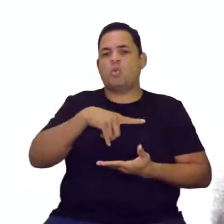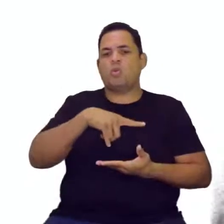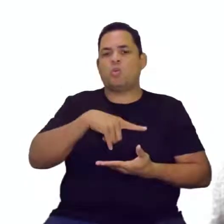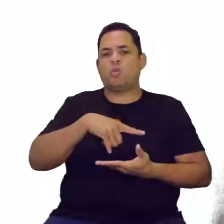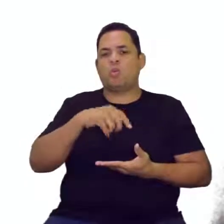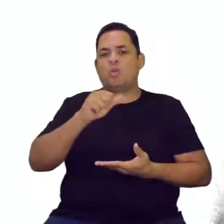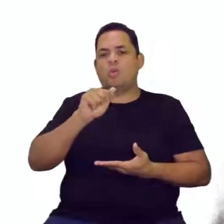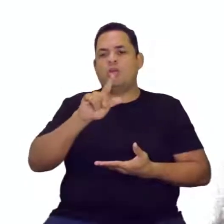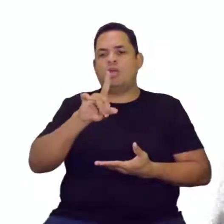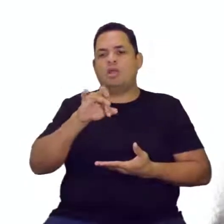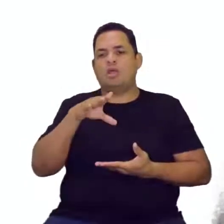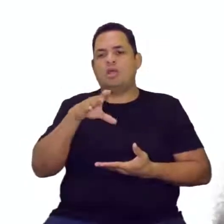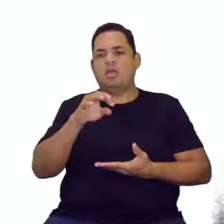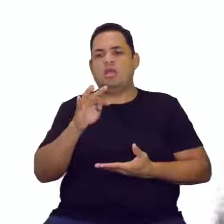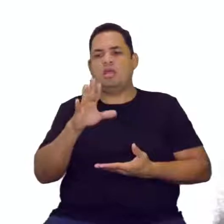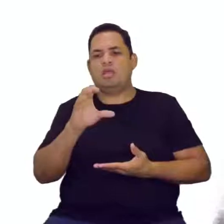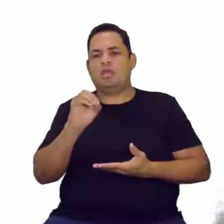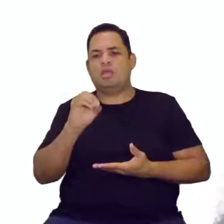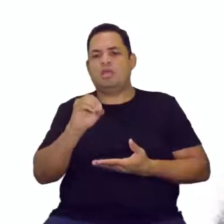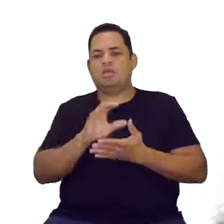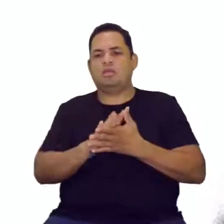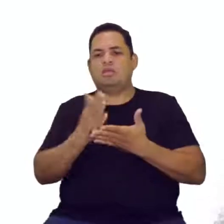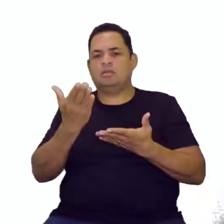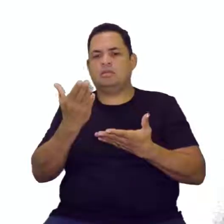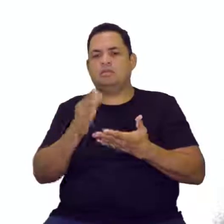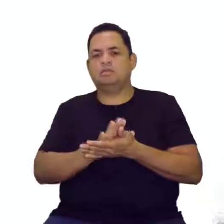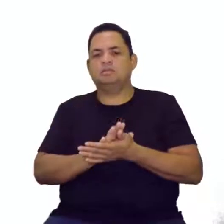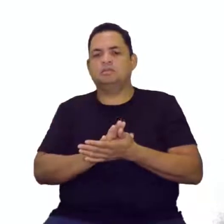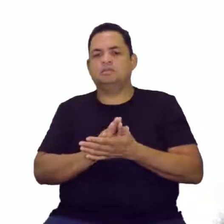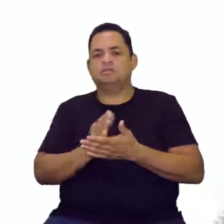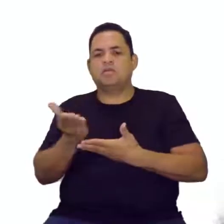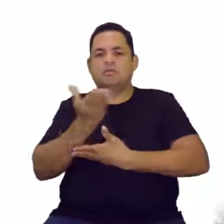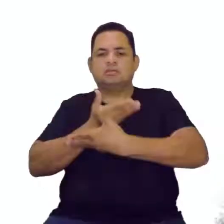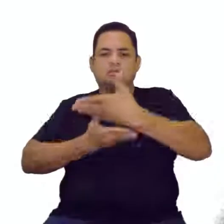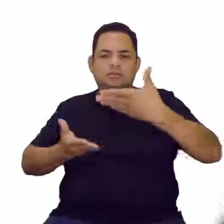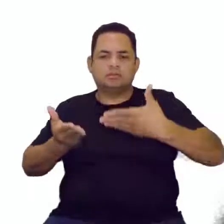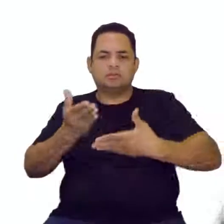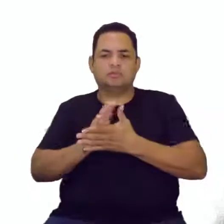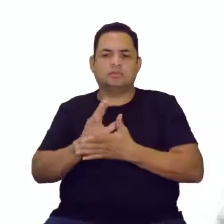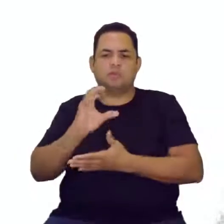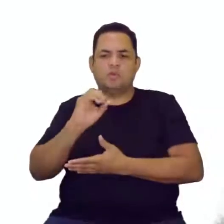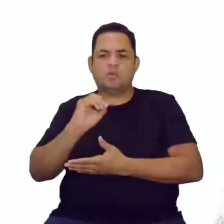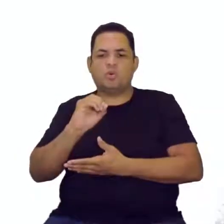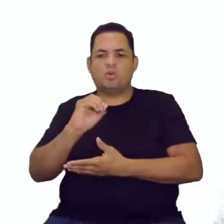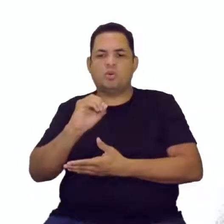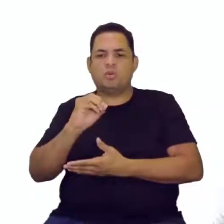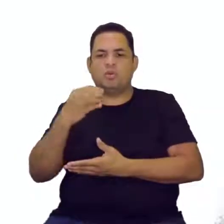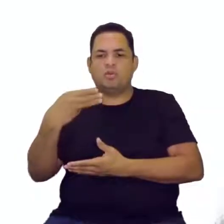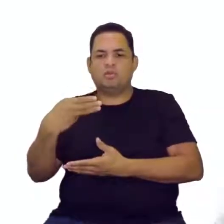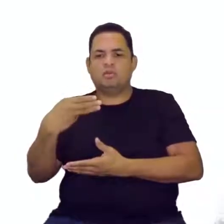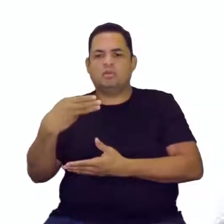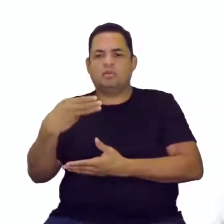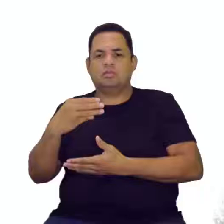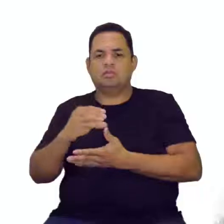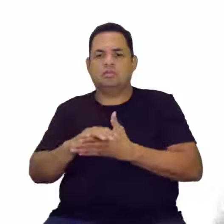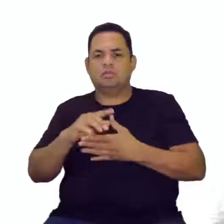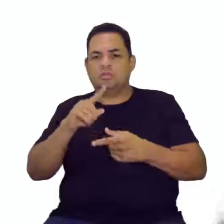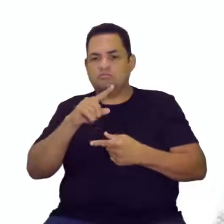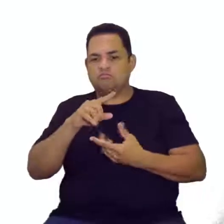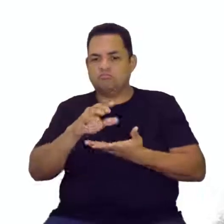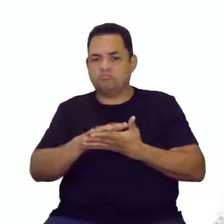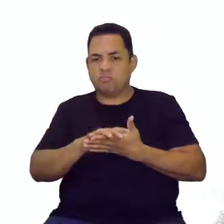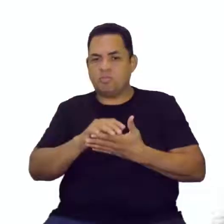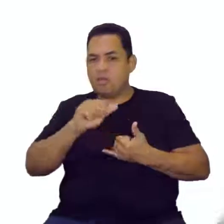haletos disponíveis na atmosfera para interagir com o ozônio, nós temos quase que um efeito em